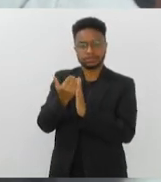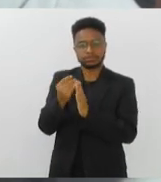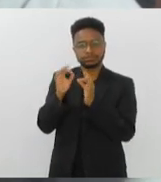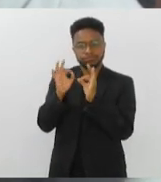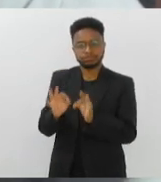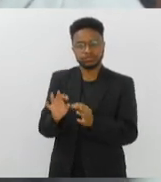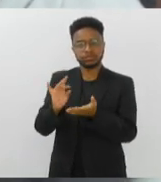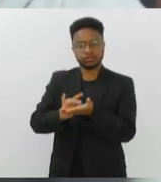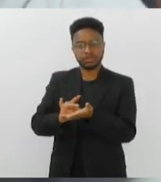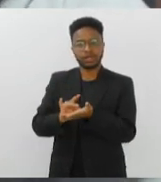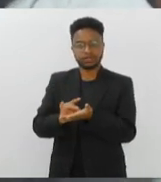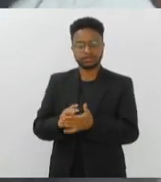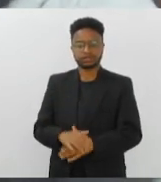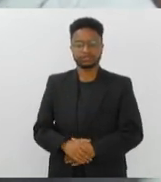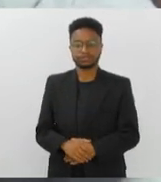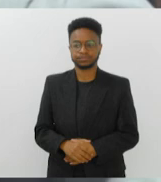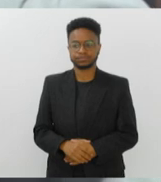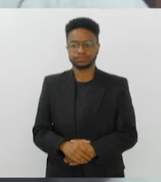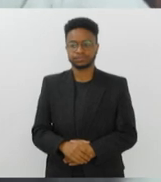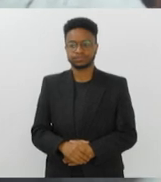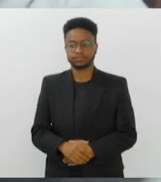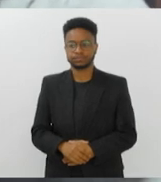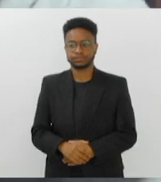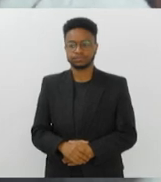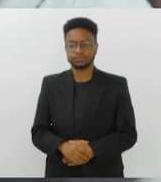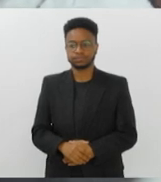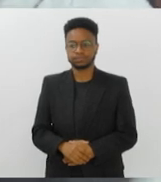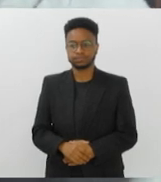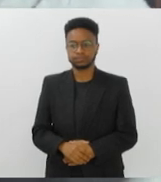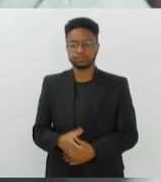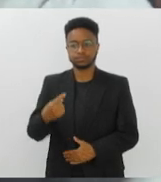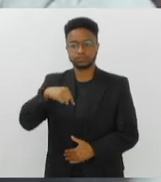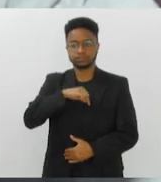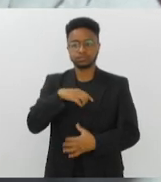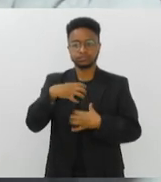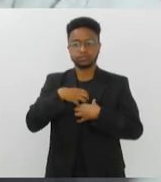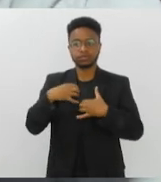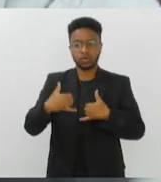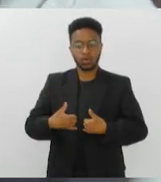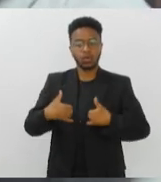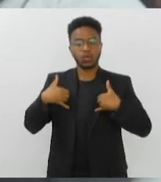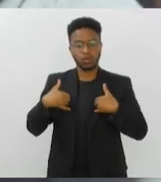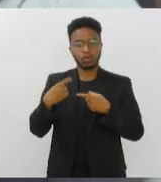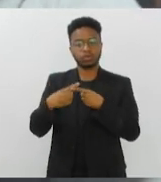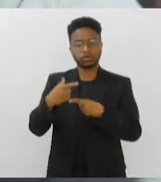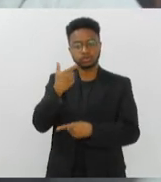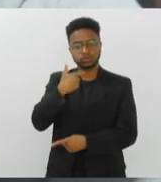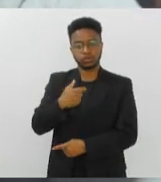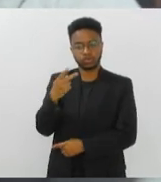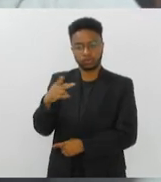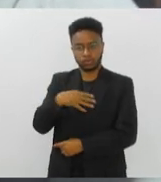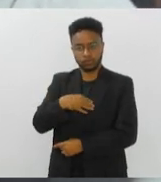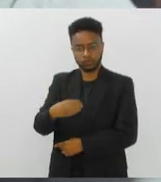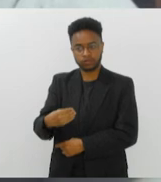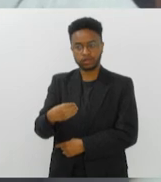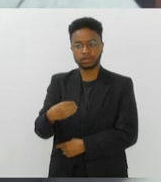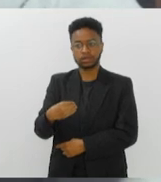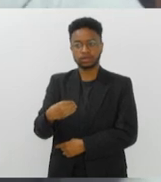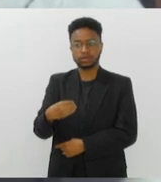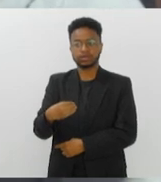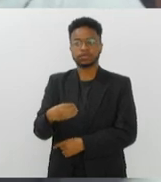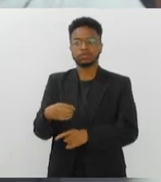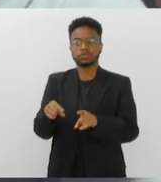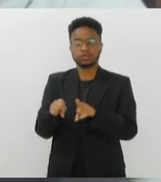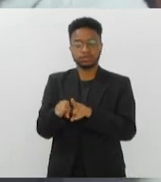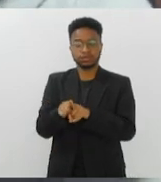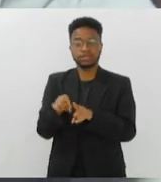pessoa com certeza é você. Somos muito orgulhosos de sermos seus filhos. E se existisse também